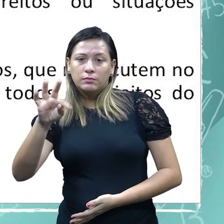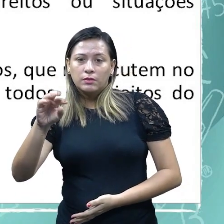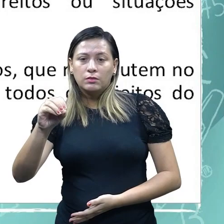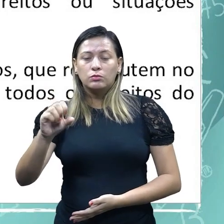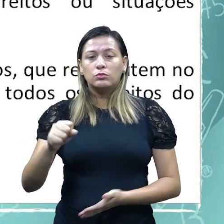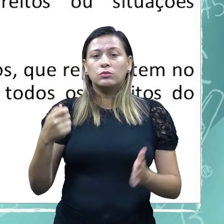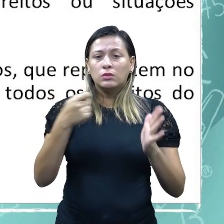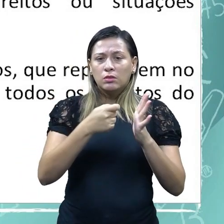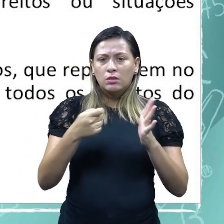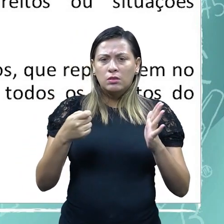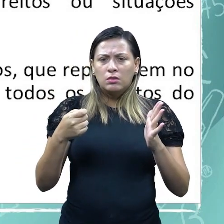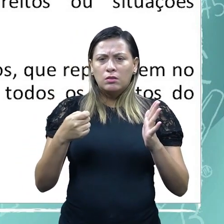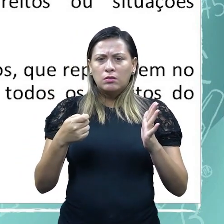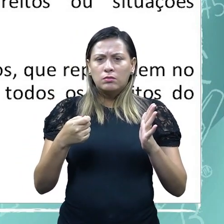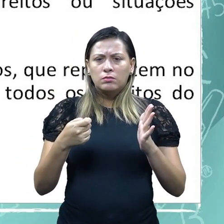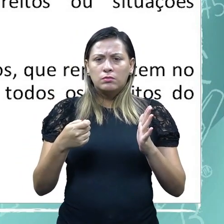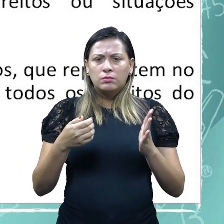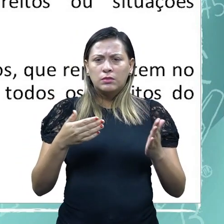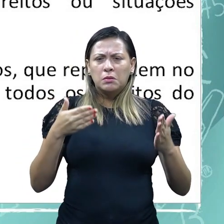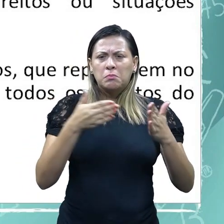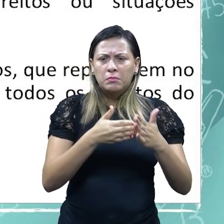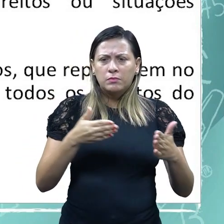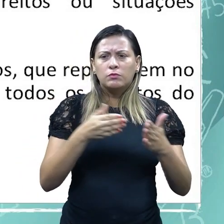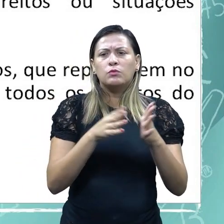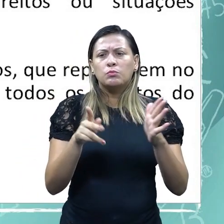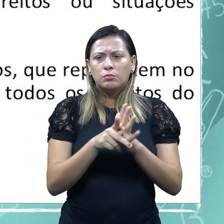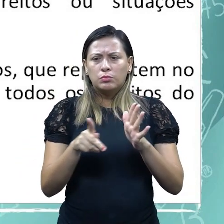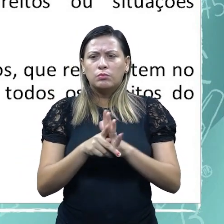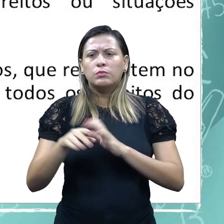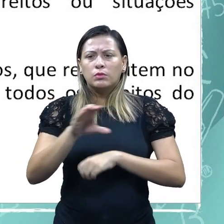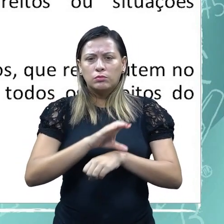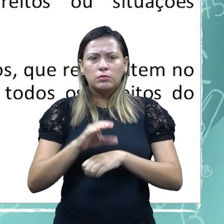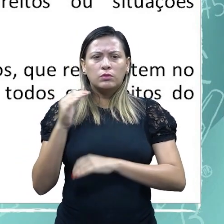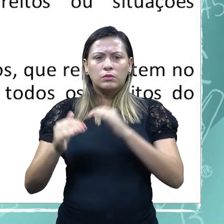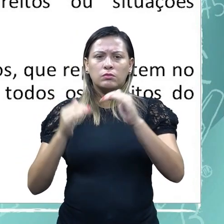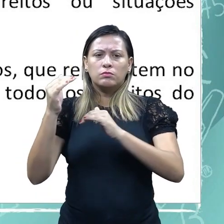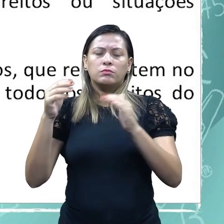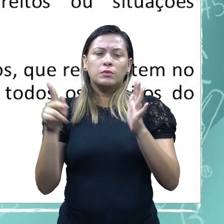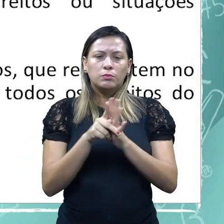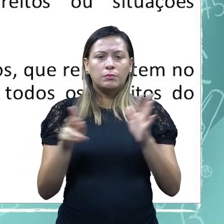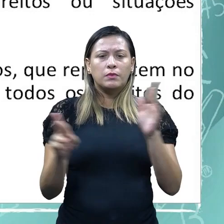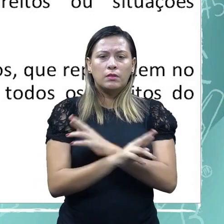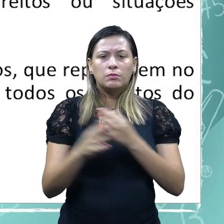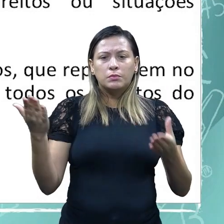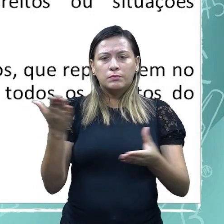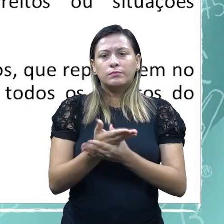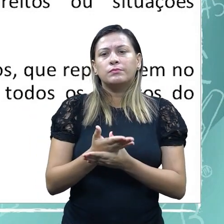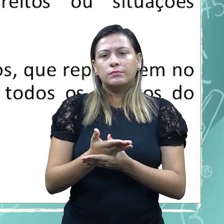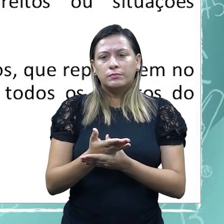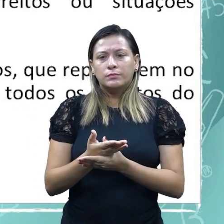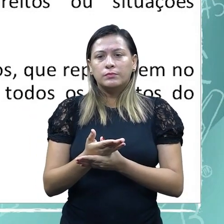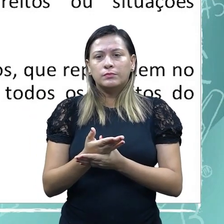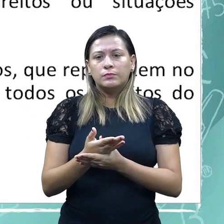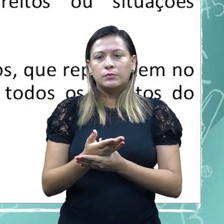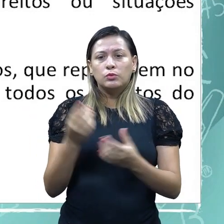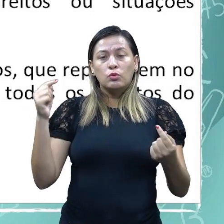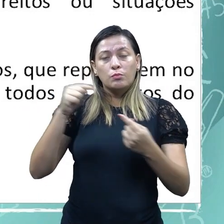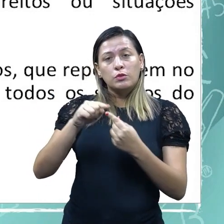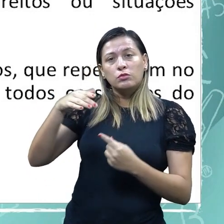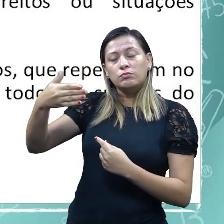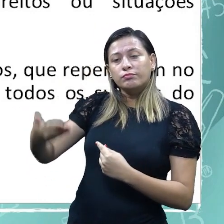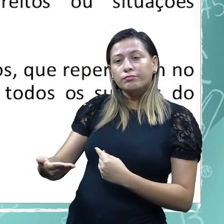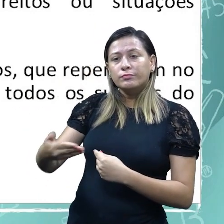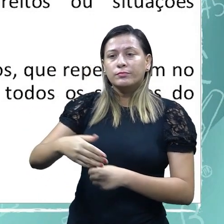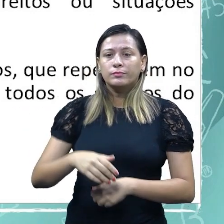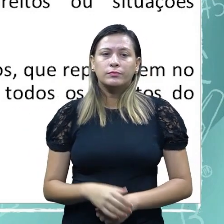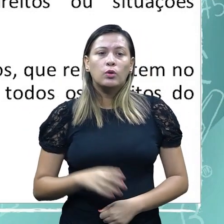um objetivo extrínseco do processo. Os outros são intrínsecos na relação processual. Então,